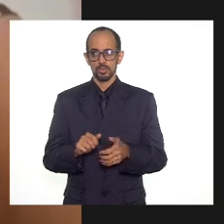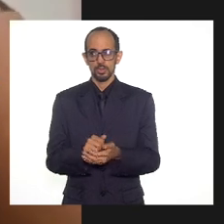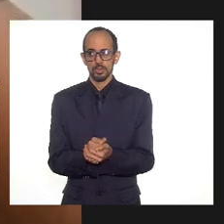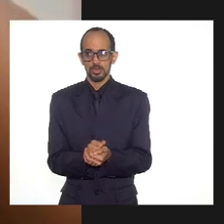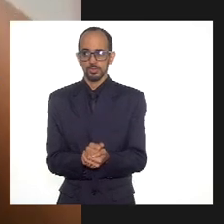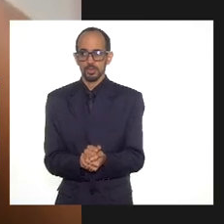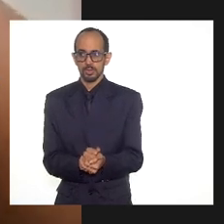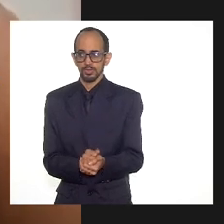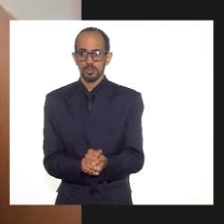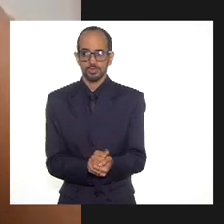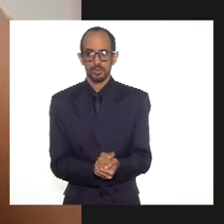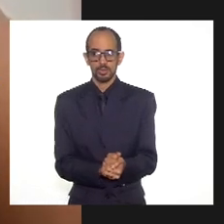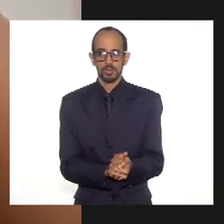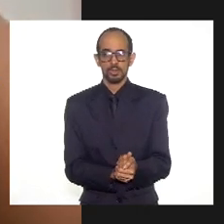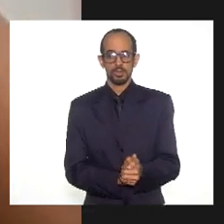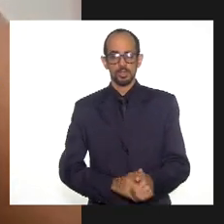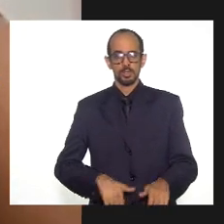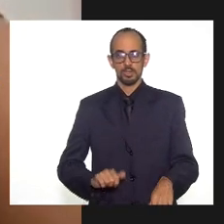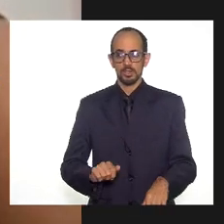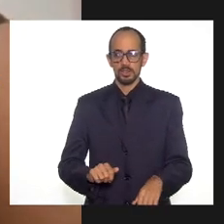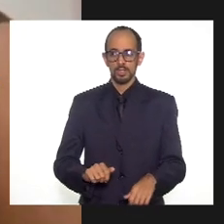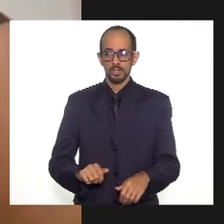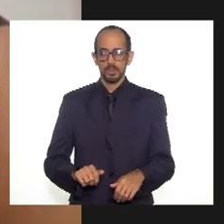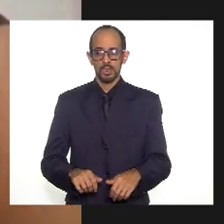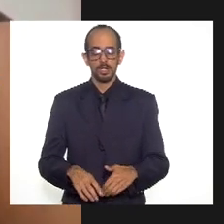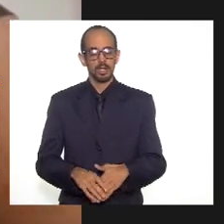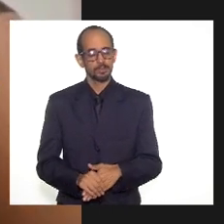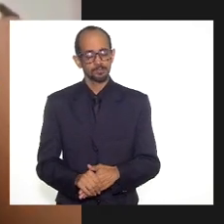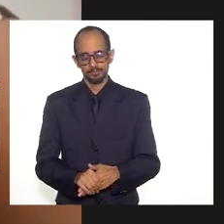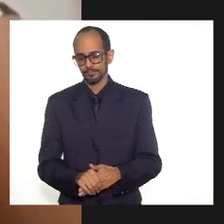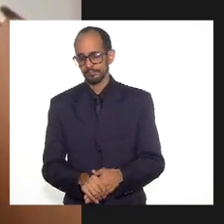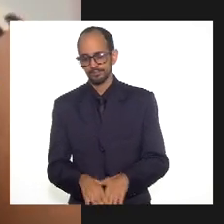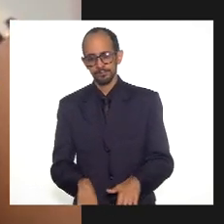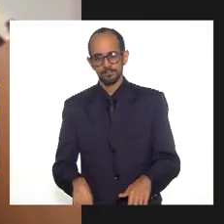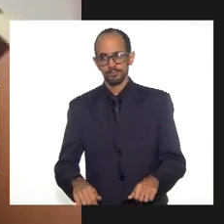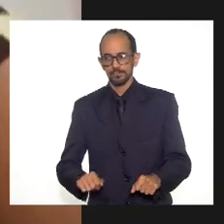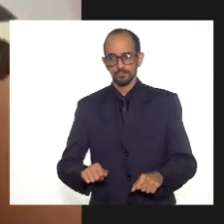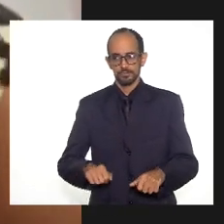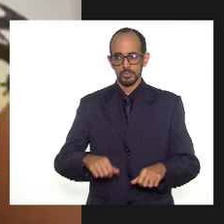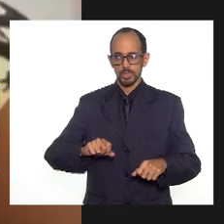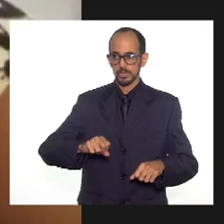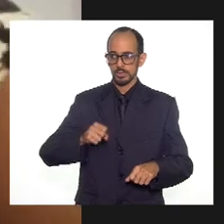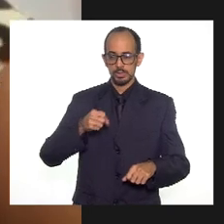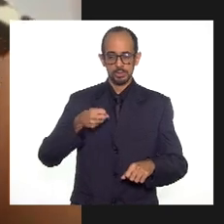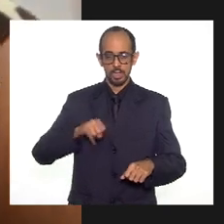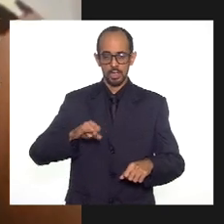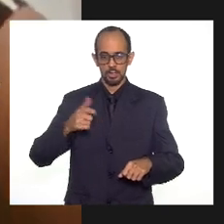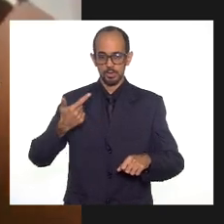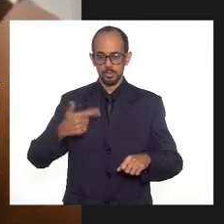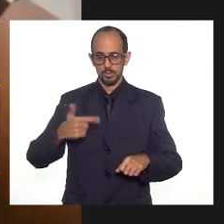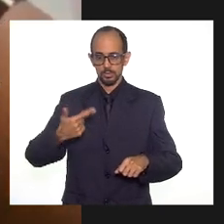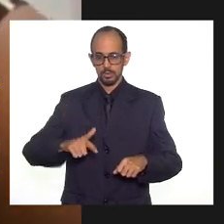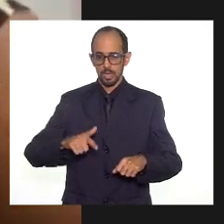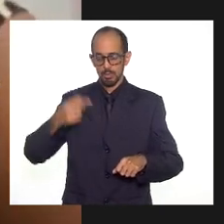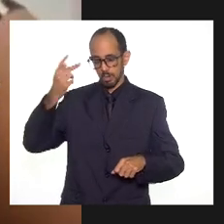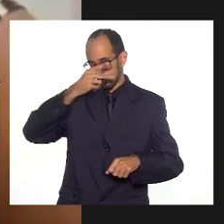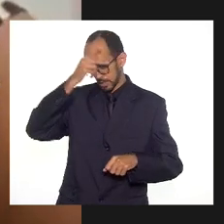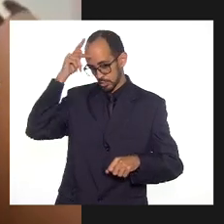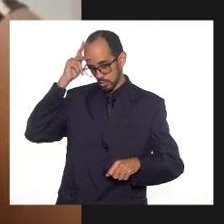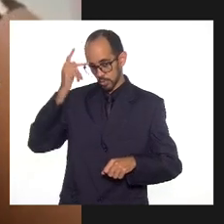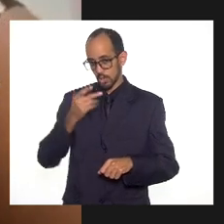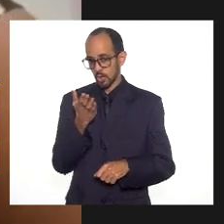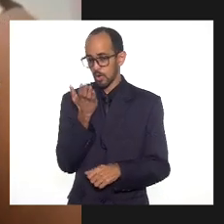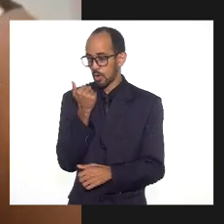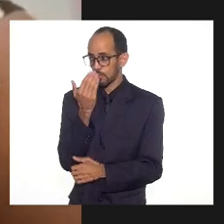estão desprovidas do debate econômico. Pelo contrário, sem pessoas vivas comendo